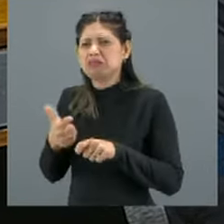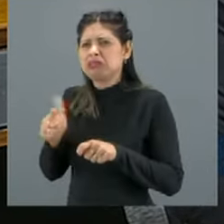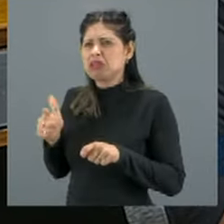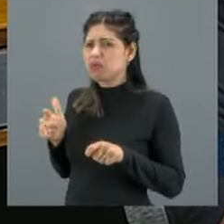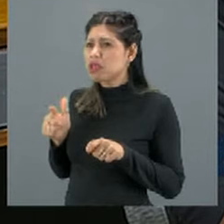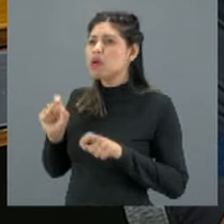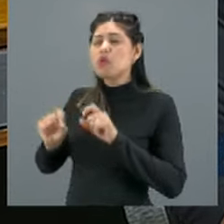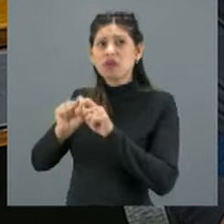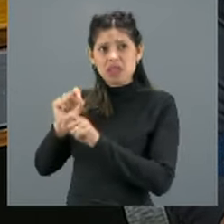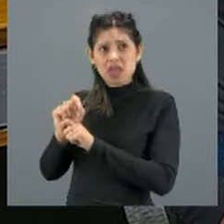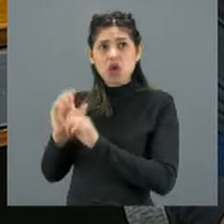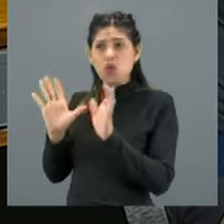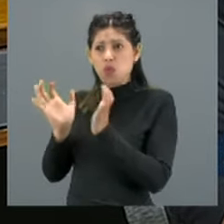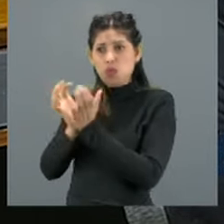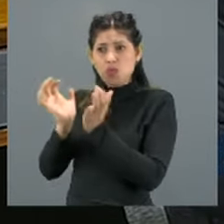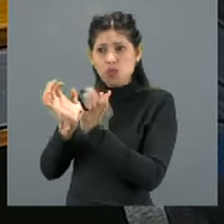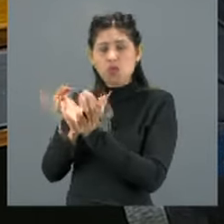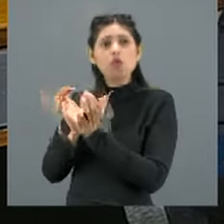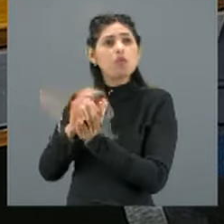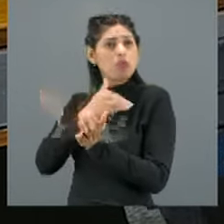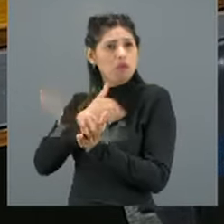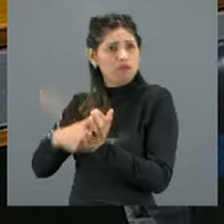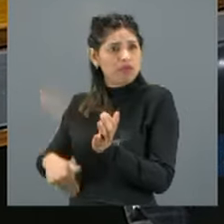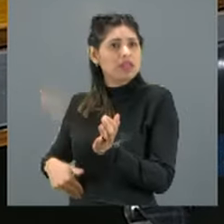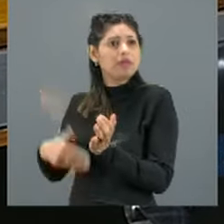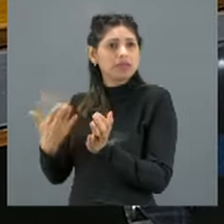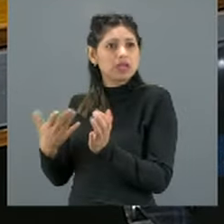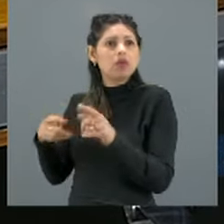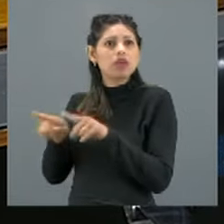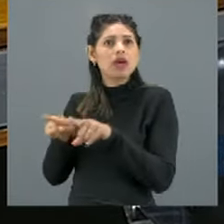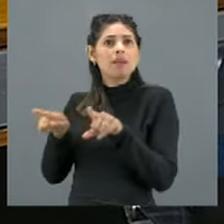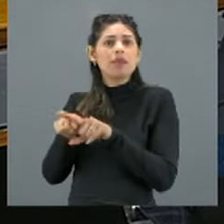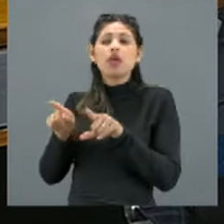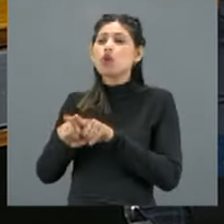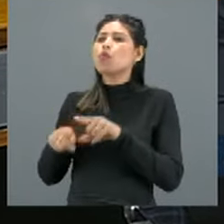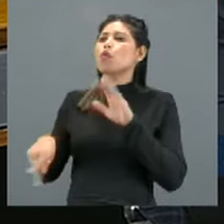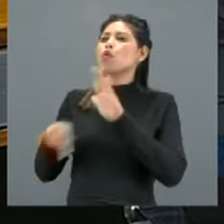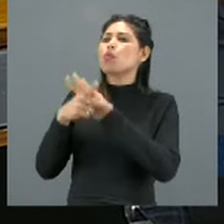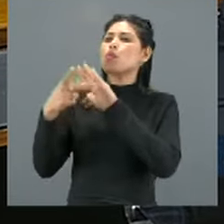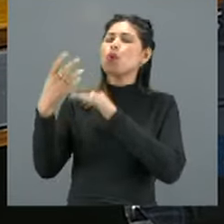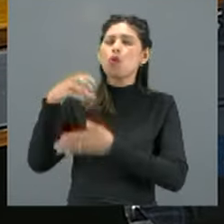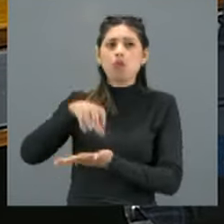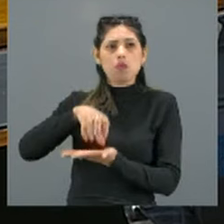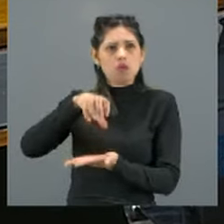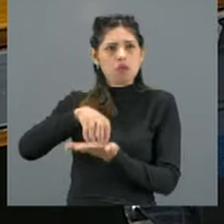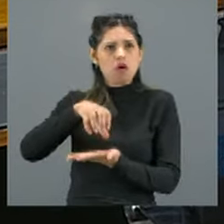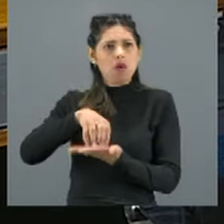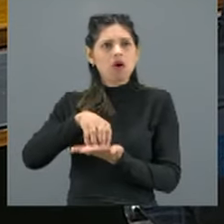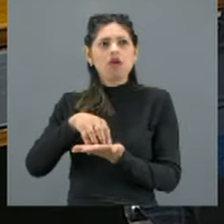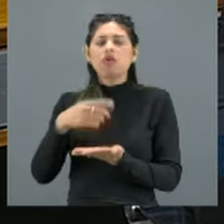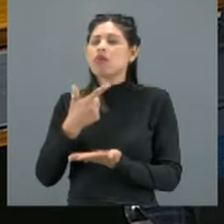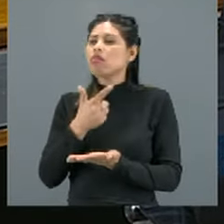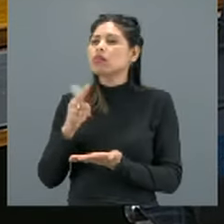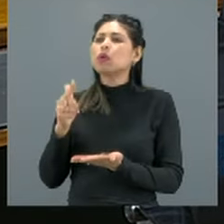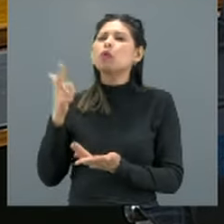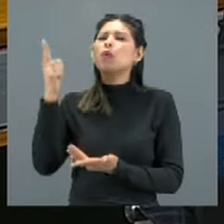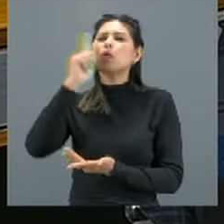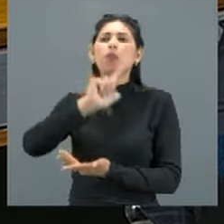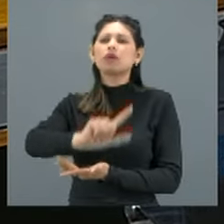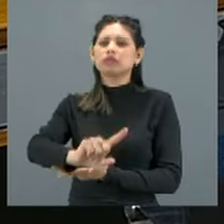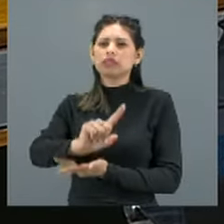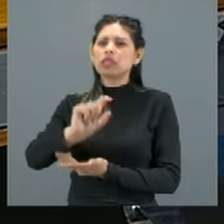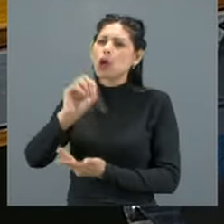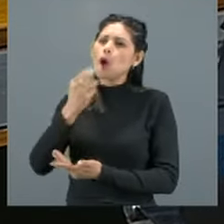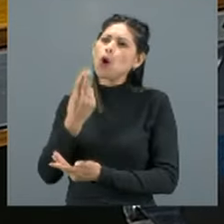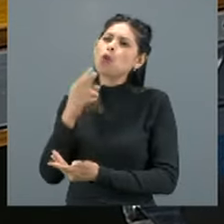organização não governamental e talvez até o próprio órgão governamental que não consiga, ou o senhor não se